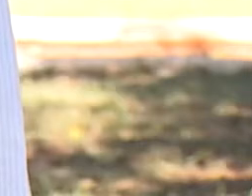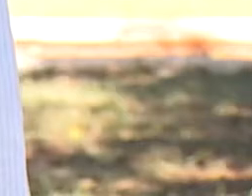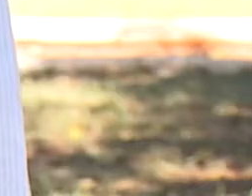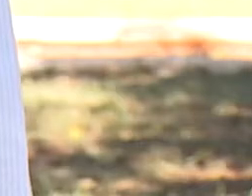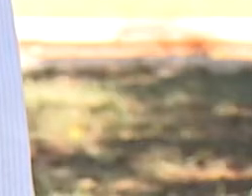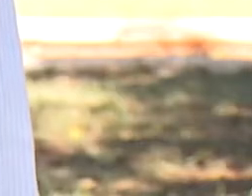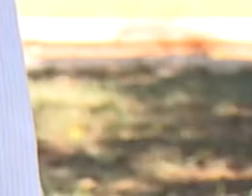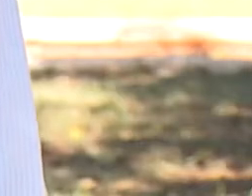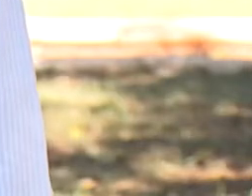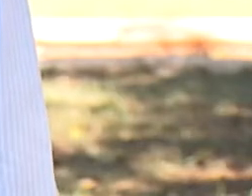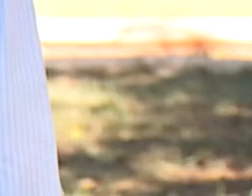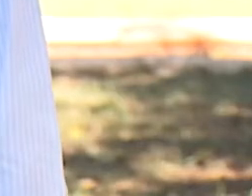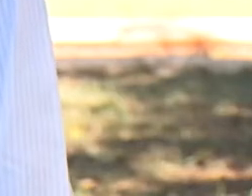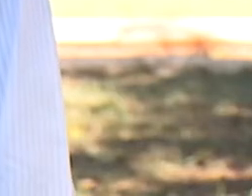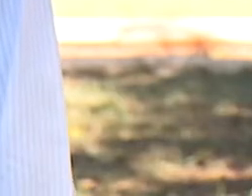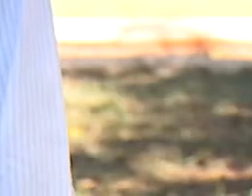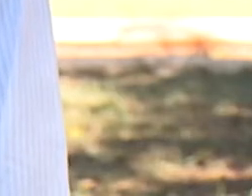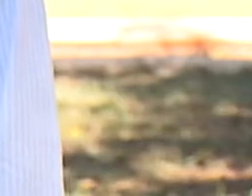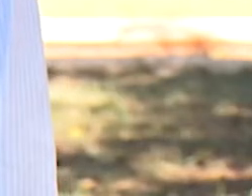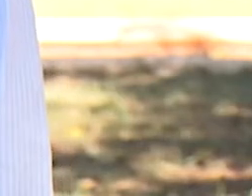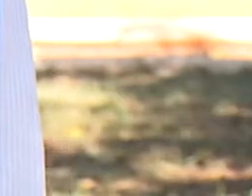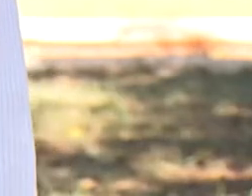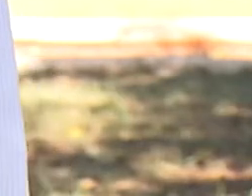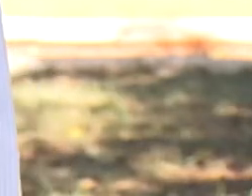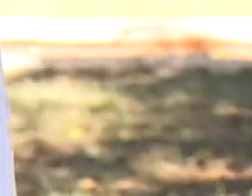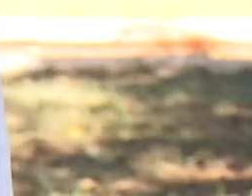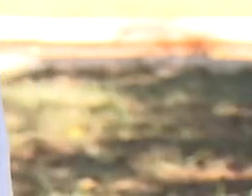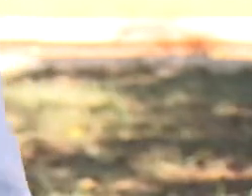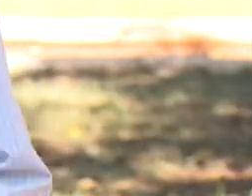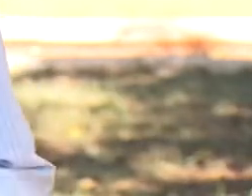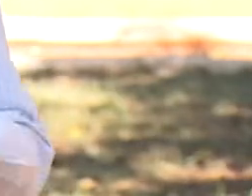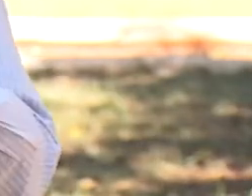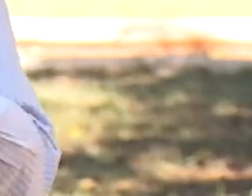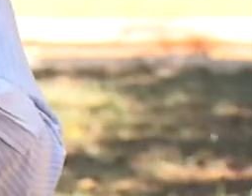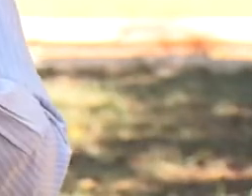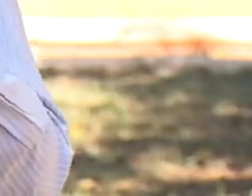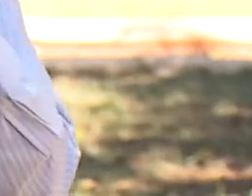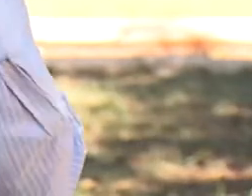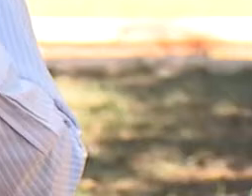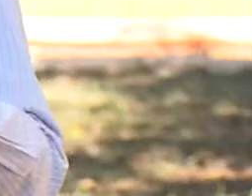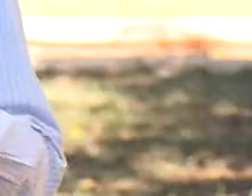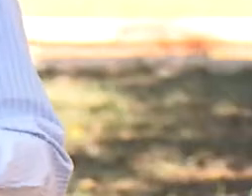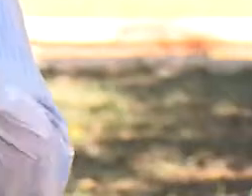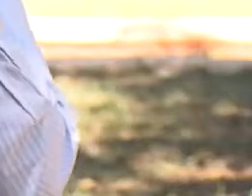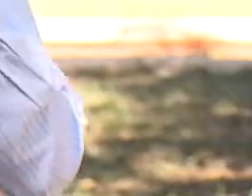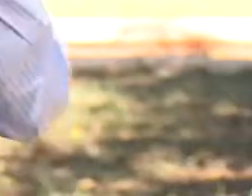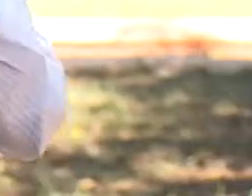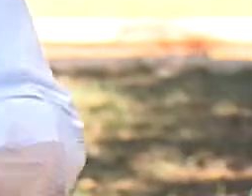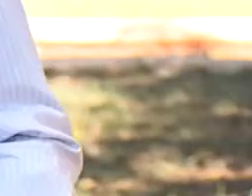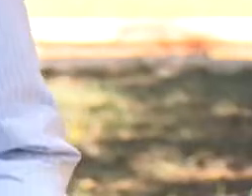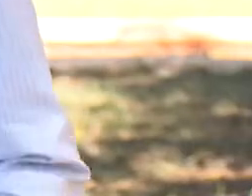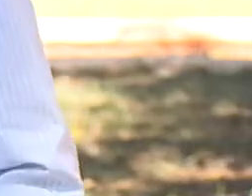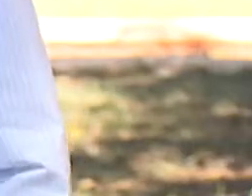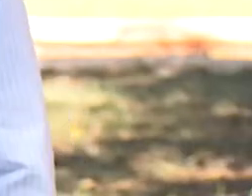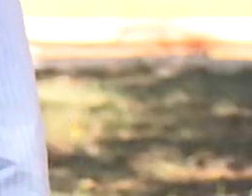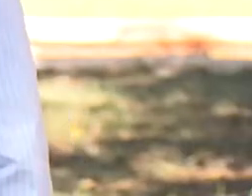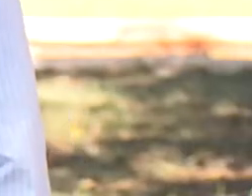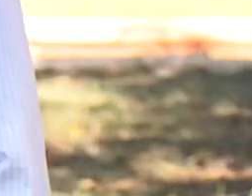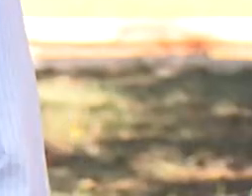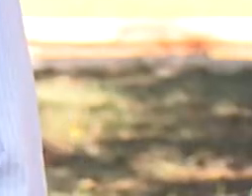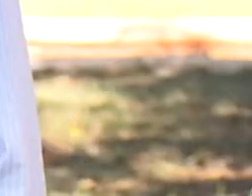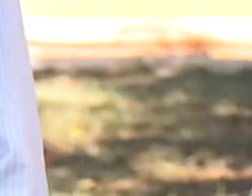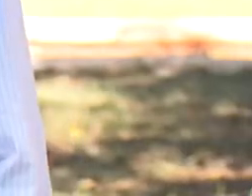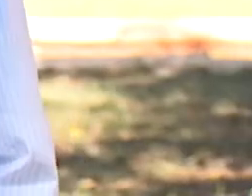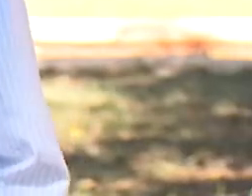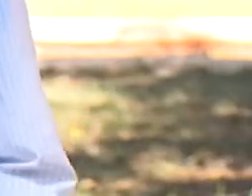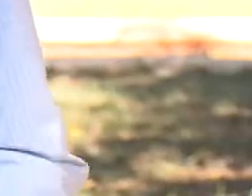Quando eu estou numa fila de banco e a pessoa de trás começa a reclamar que o caixa está demorando para